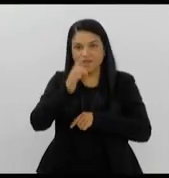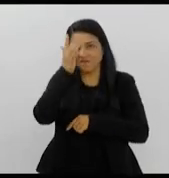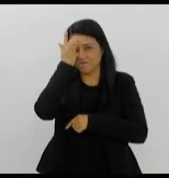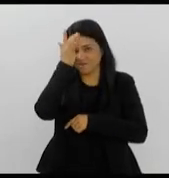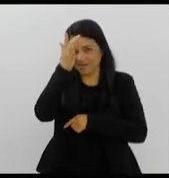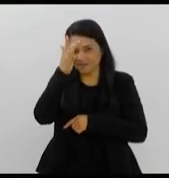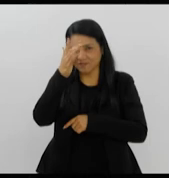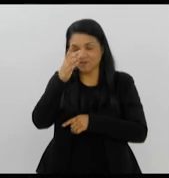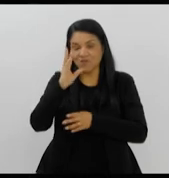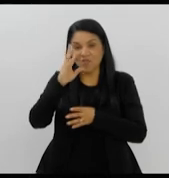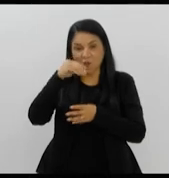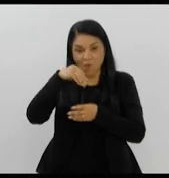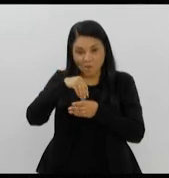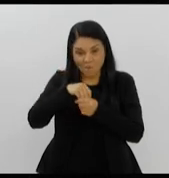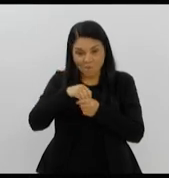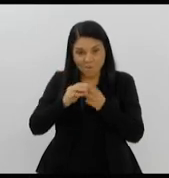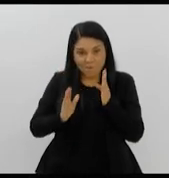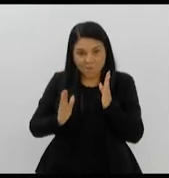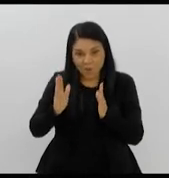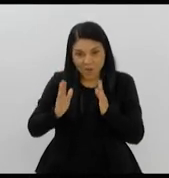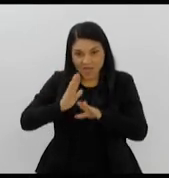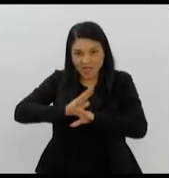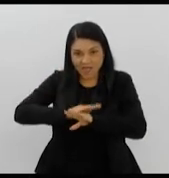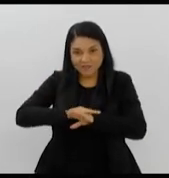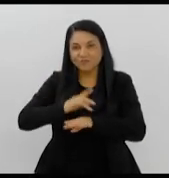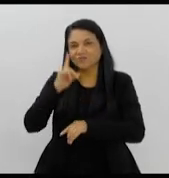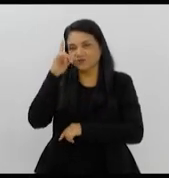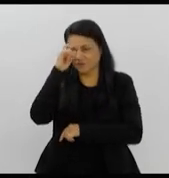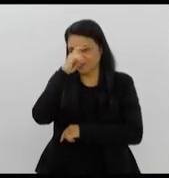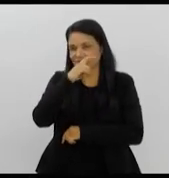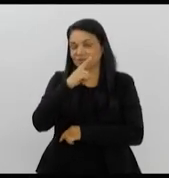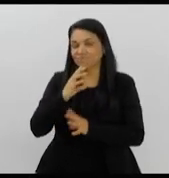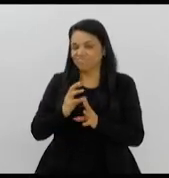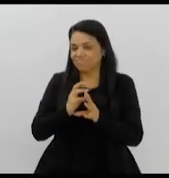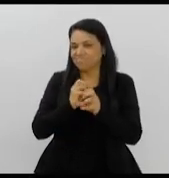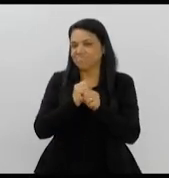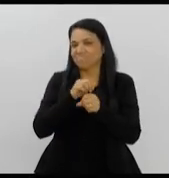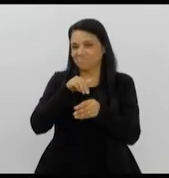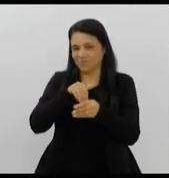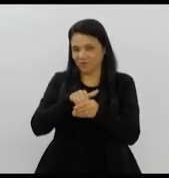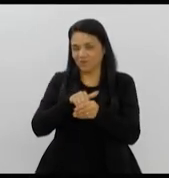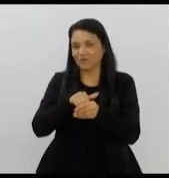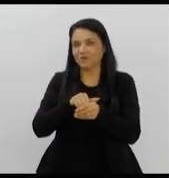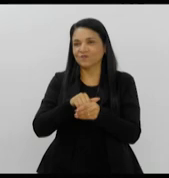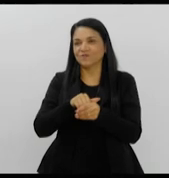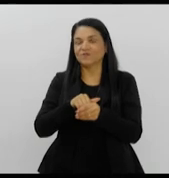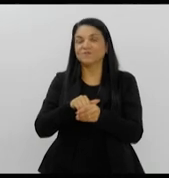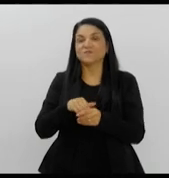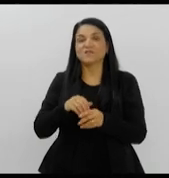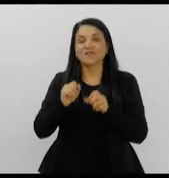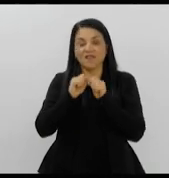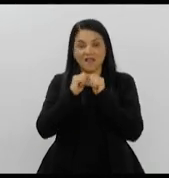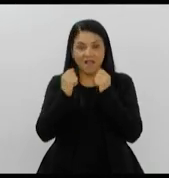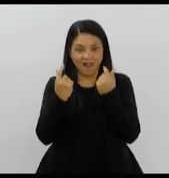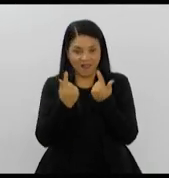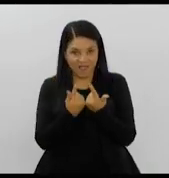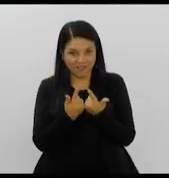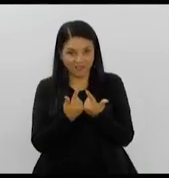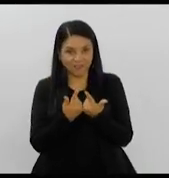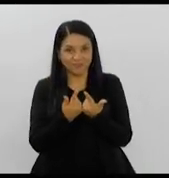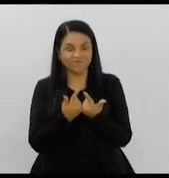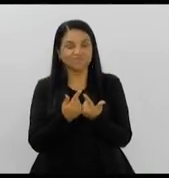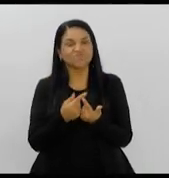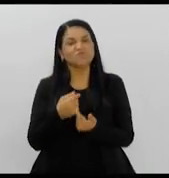no bojo, isto é muito difícil, né? Então, a Assembleia Legislativa teve